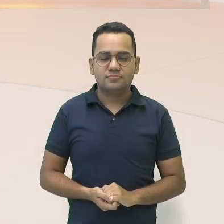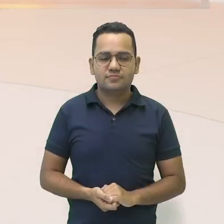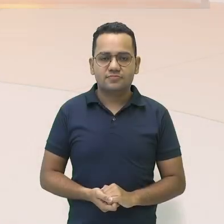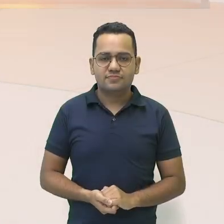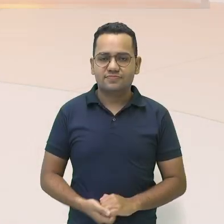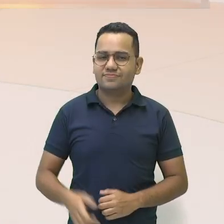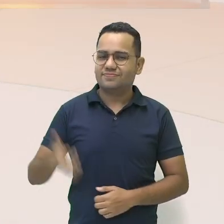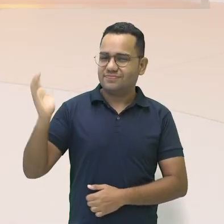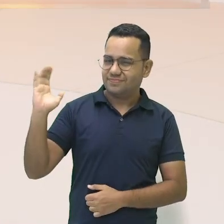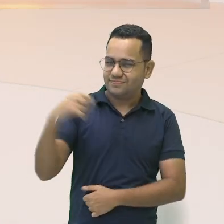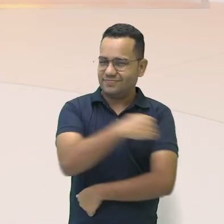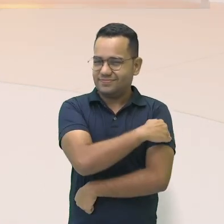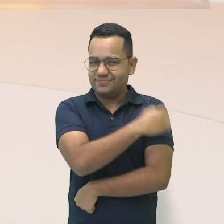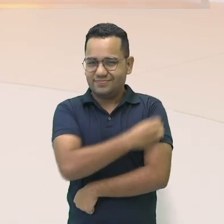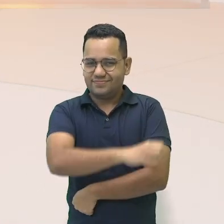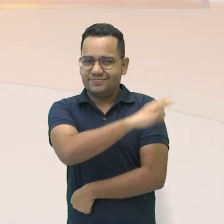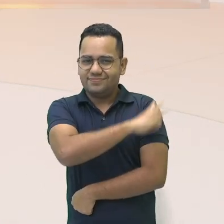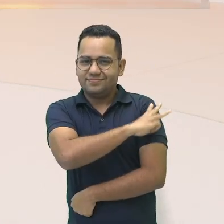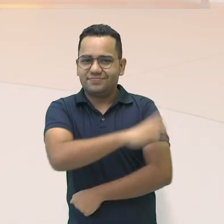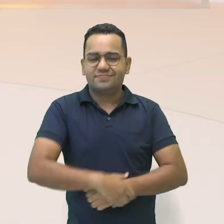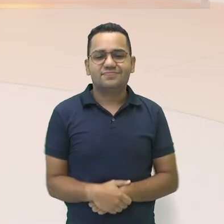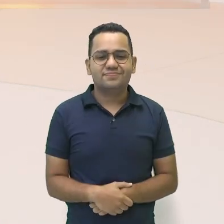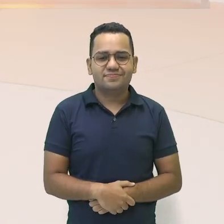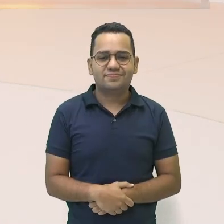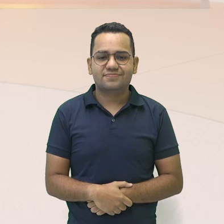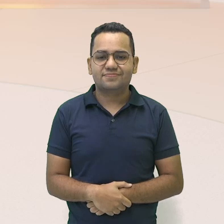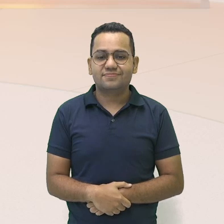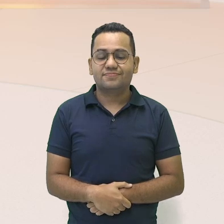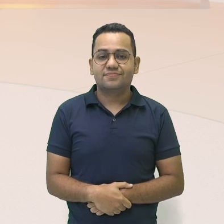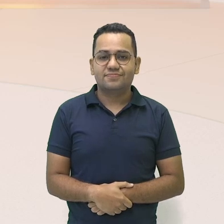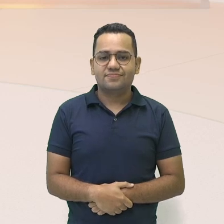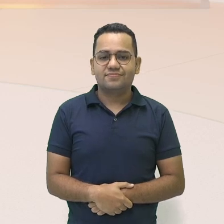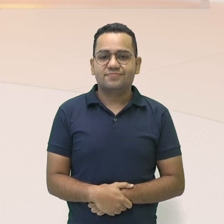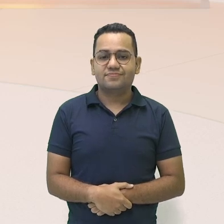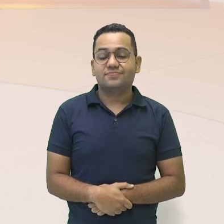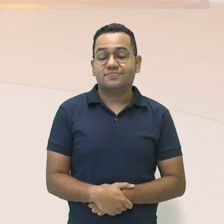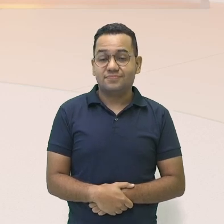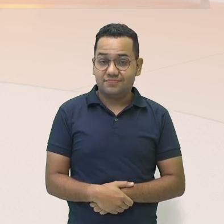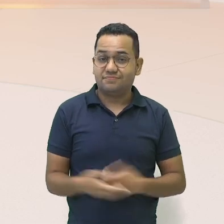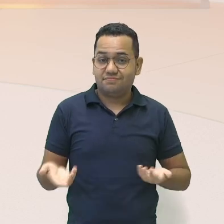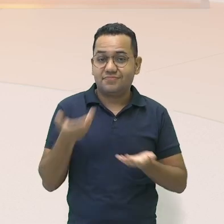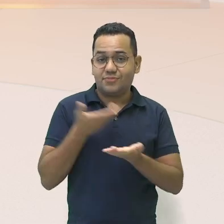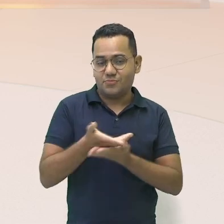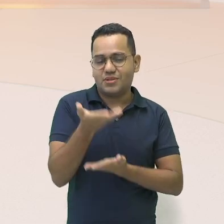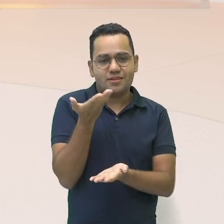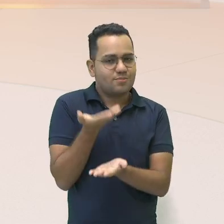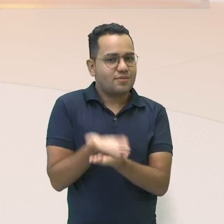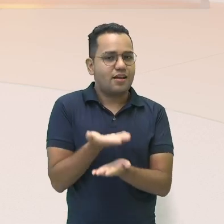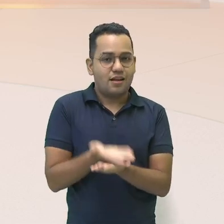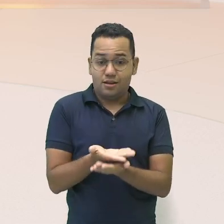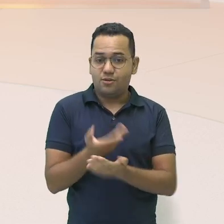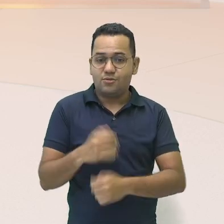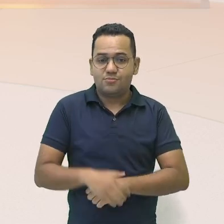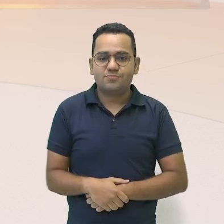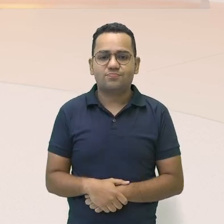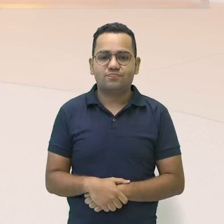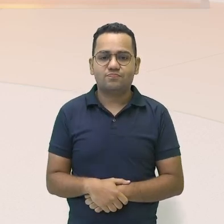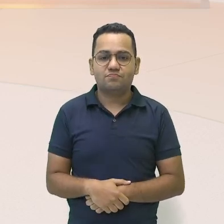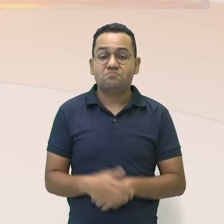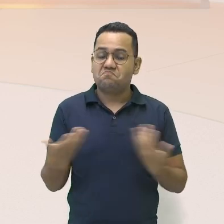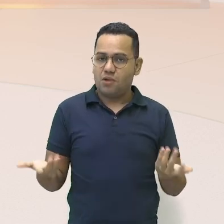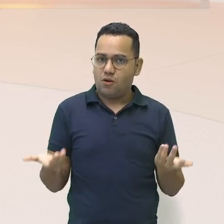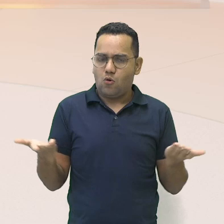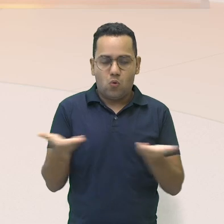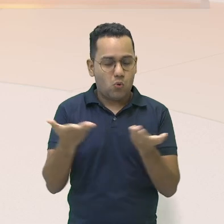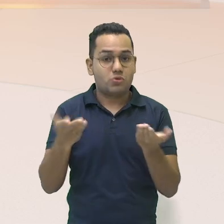E aí, pessoal da terceira série do ensino médio, estamos iniciando mais um momento de aulas aqui. Hoje é um momento